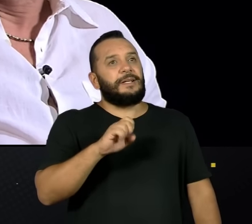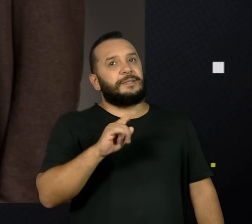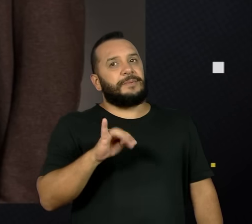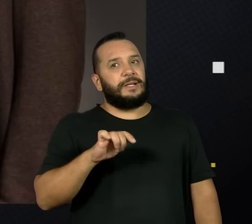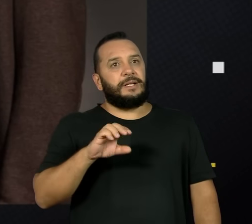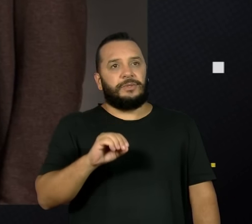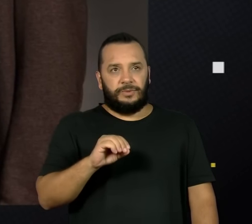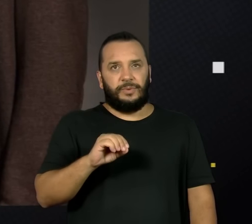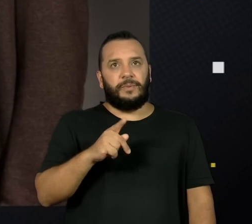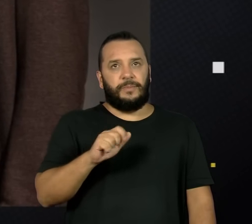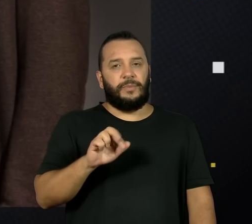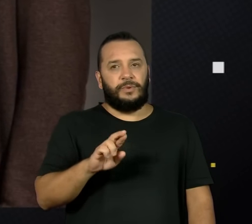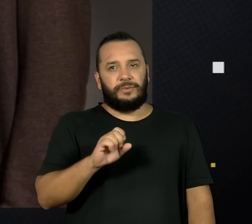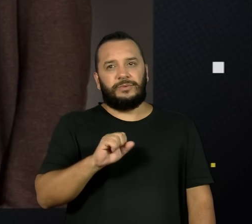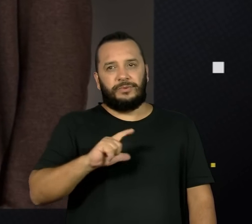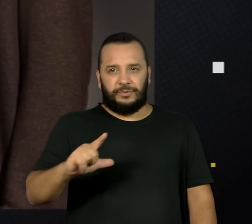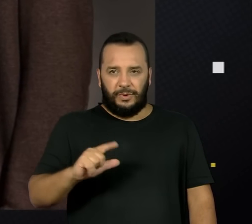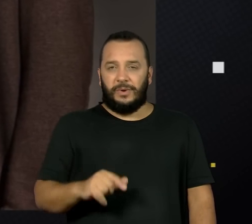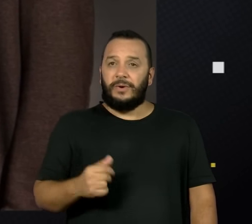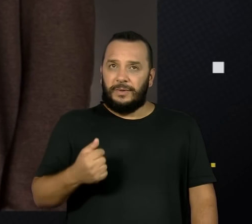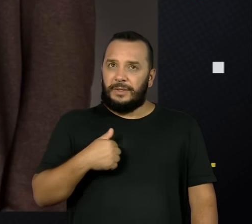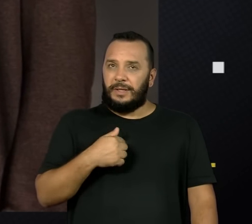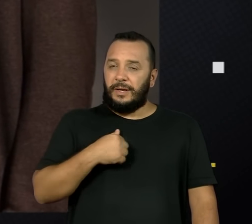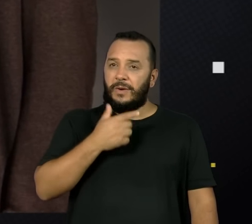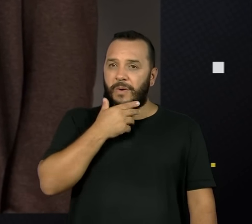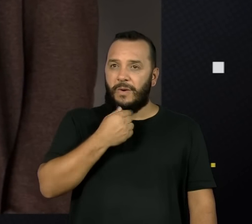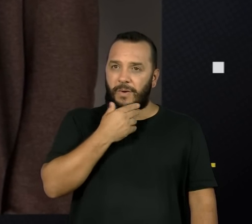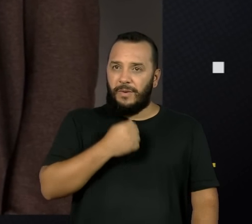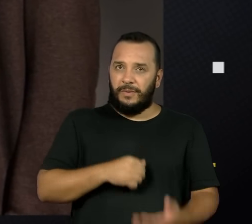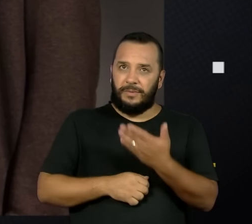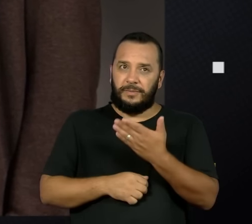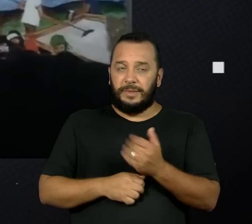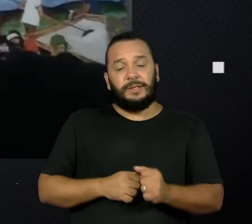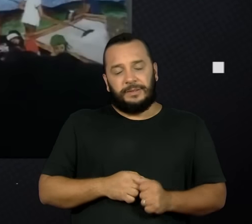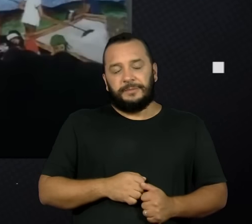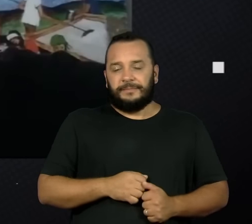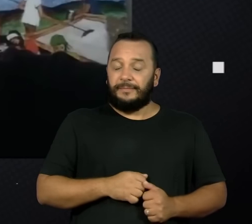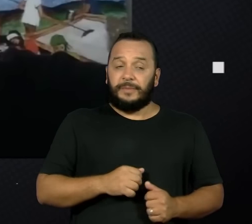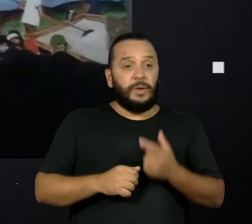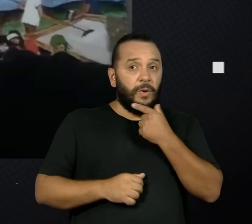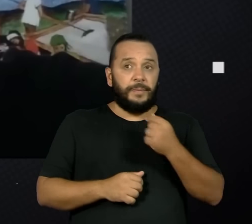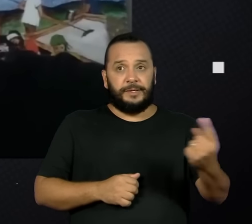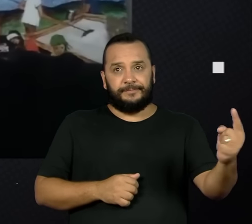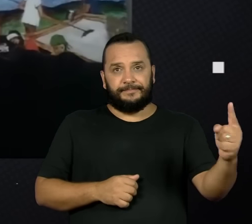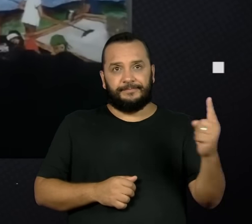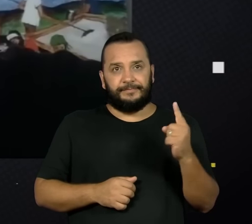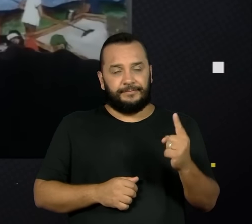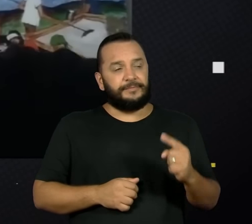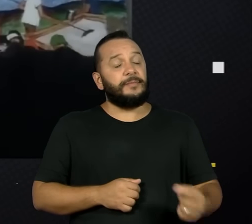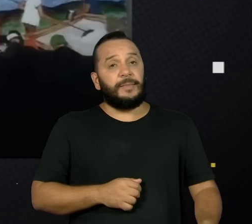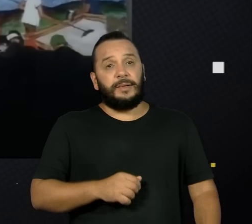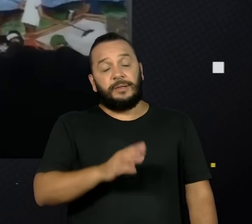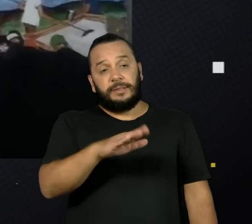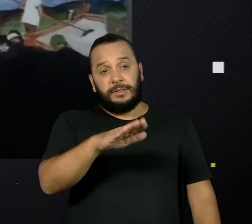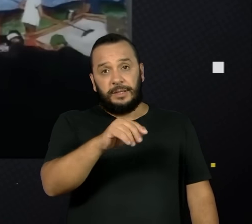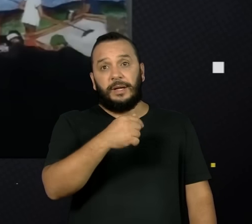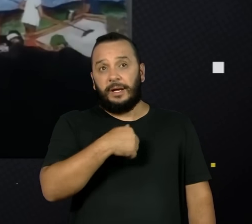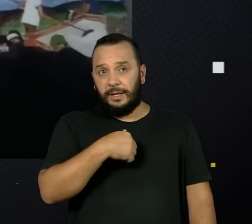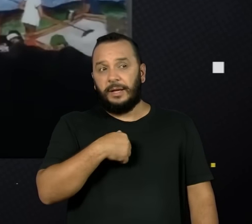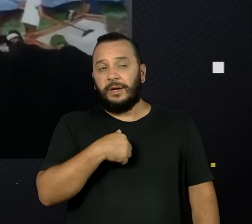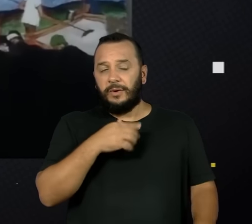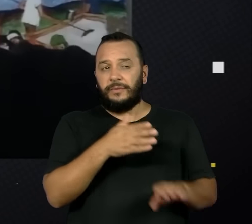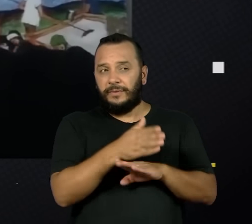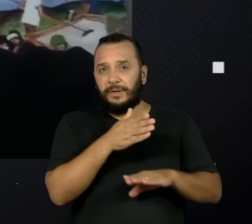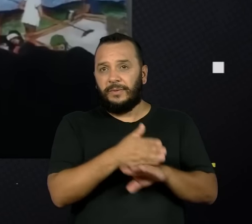um senhor no final do espetáculo veio até mim e disse olha eu sou um assido